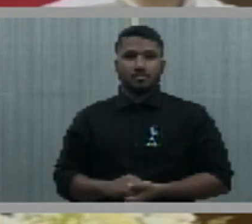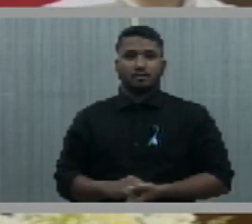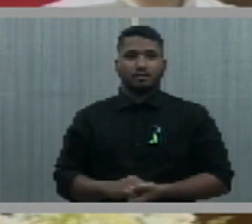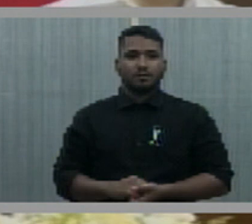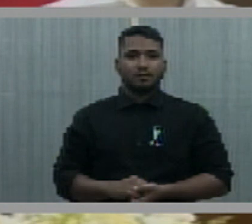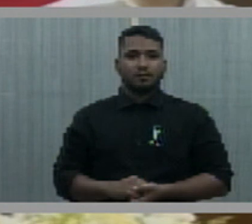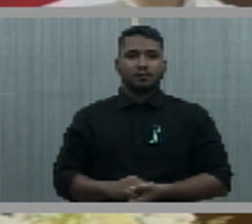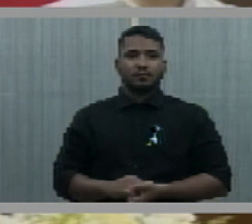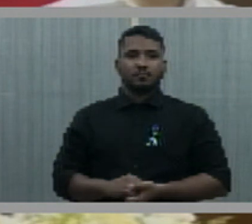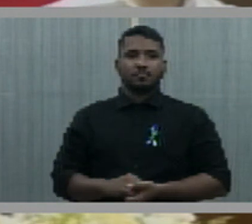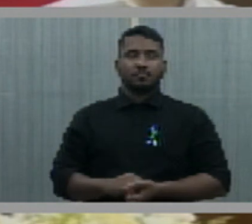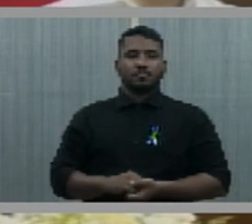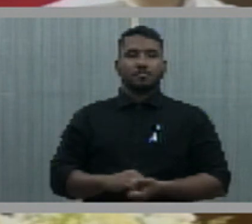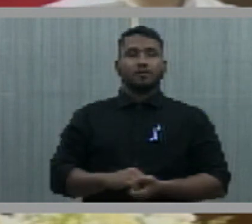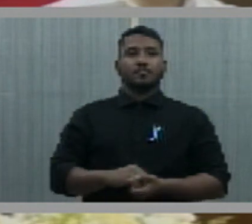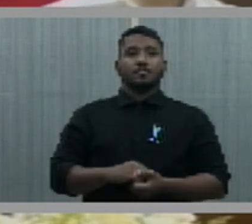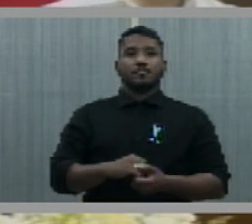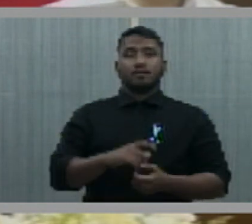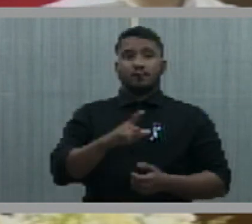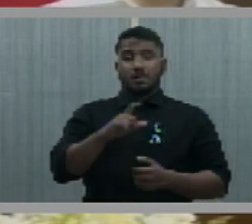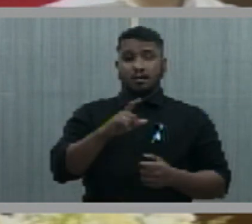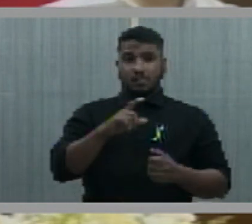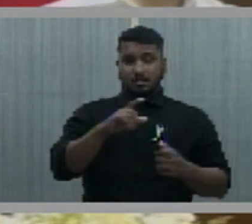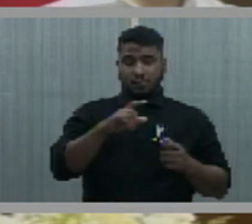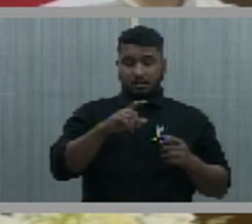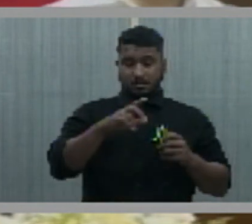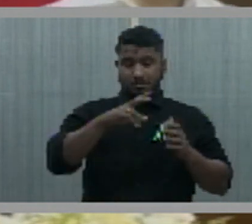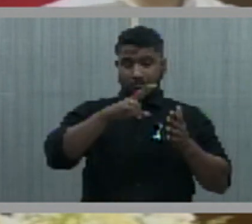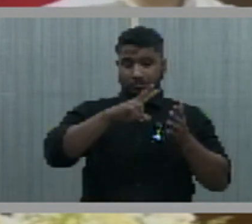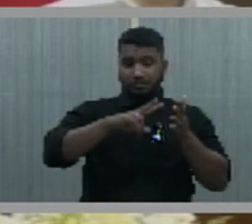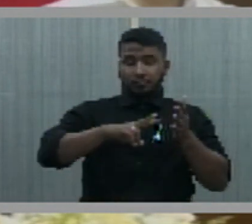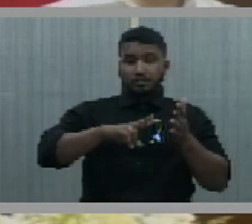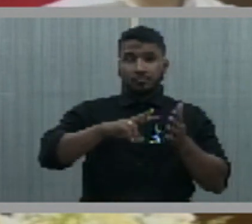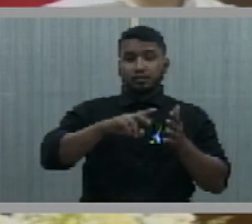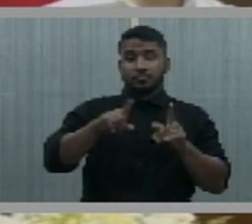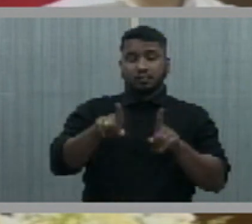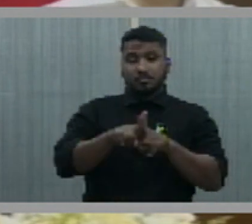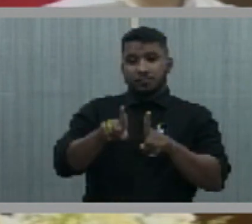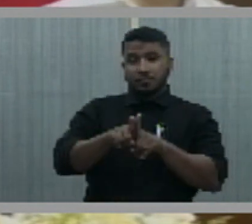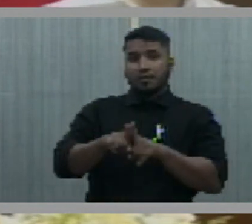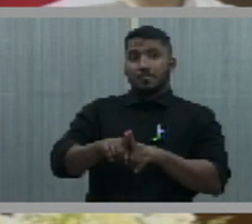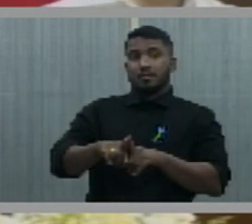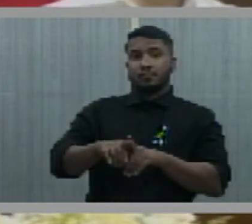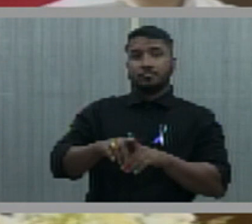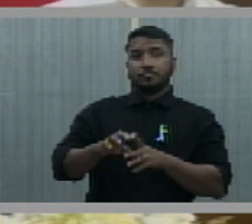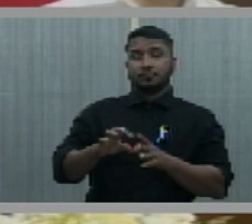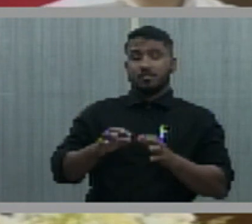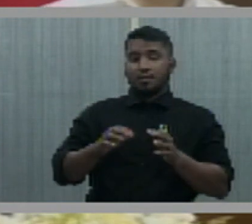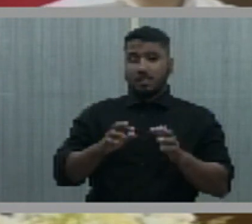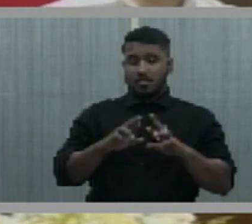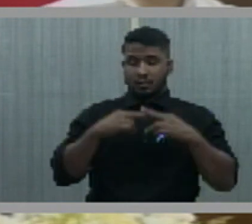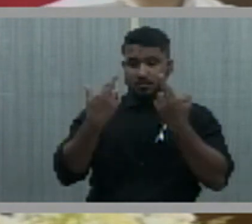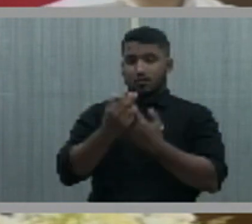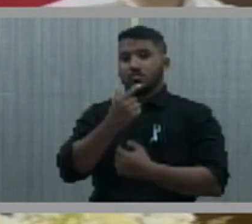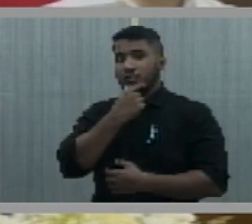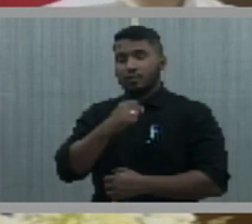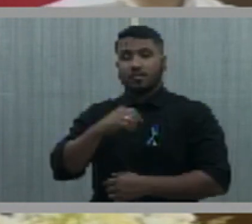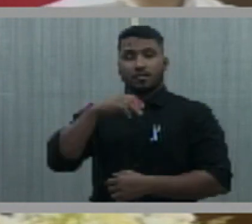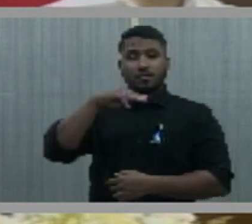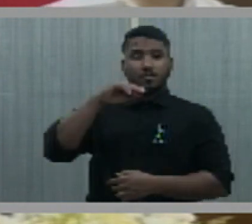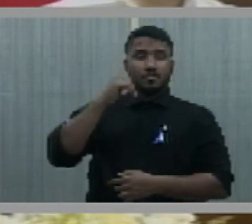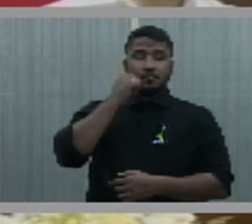É bispo referencial para a Sagrada Liturgia e bispo referencial para o Terço dos Homens, Mãe